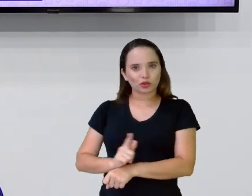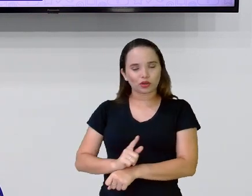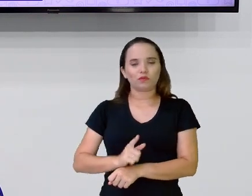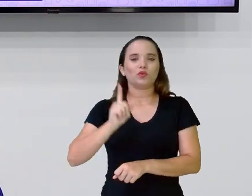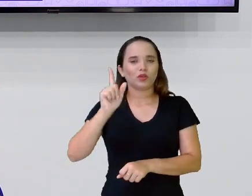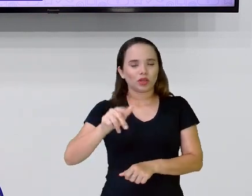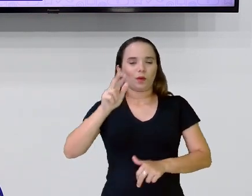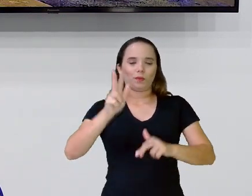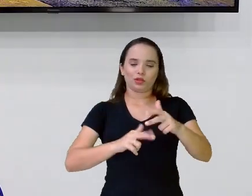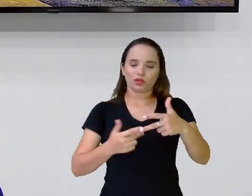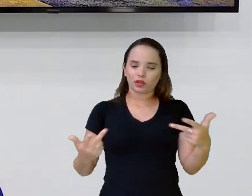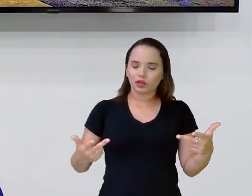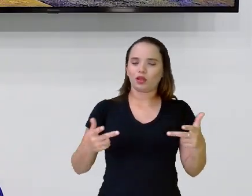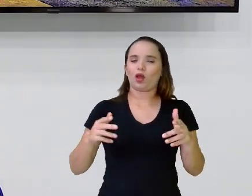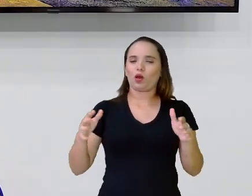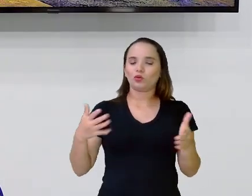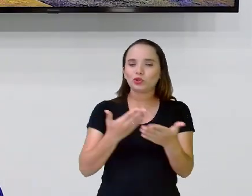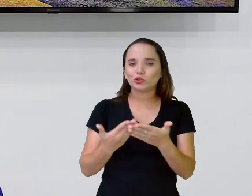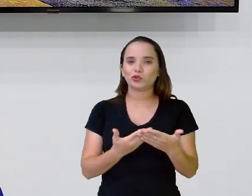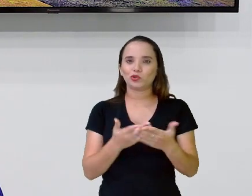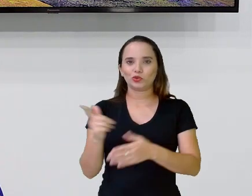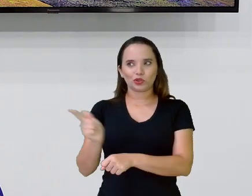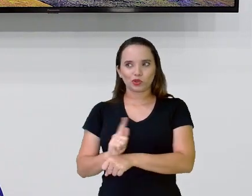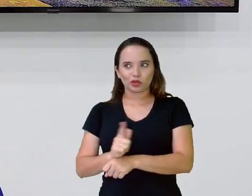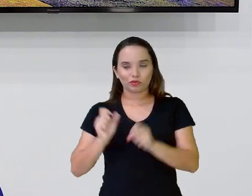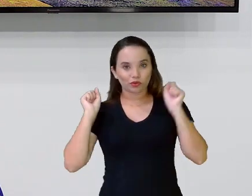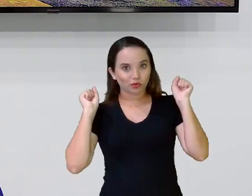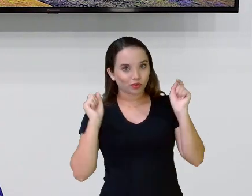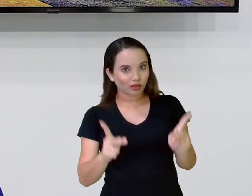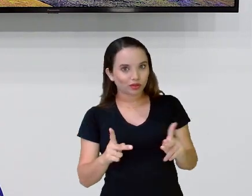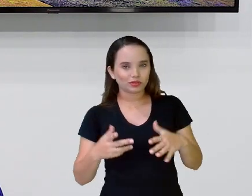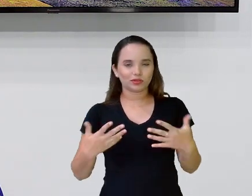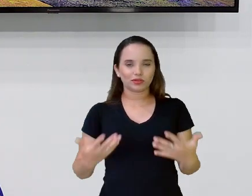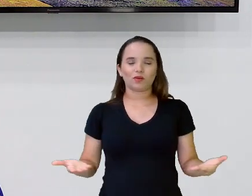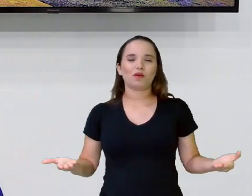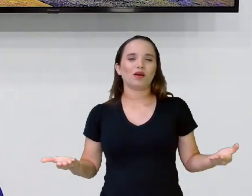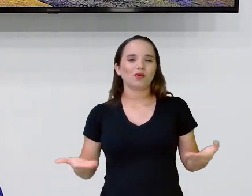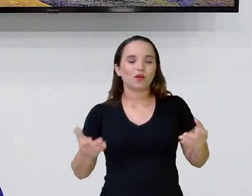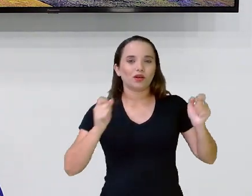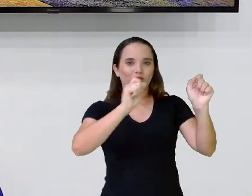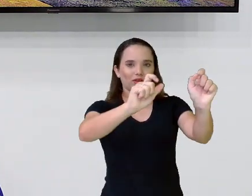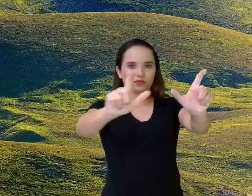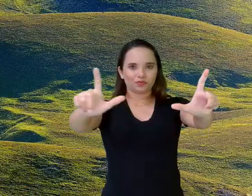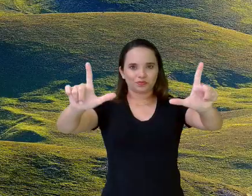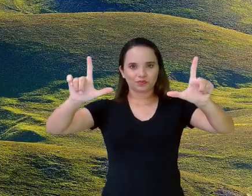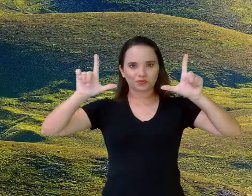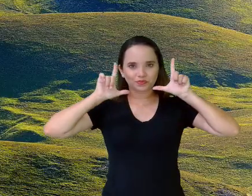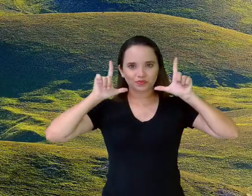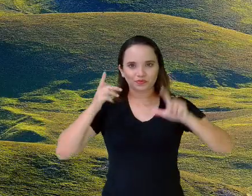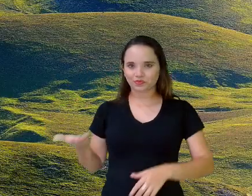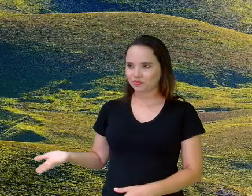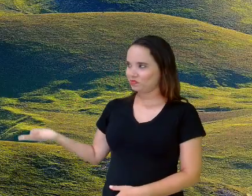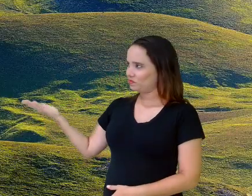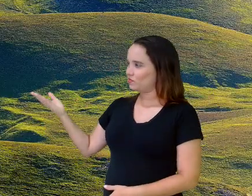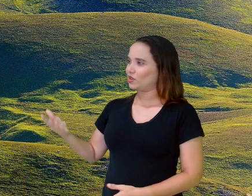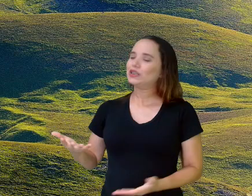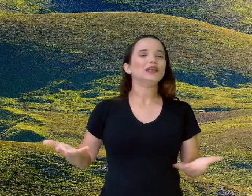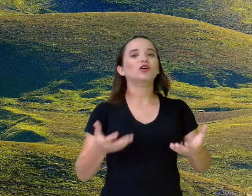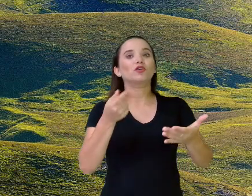objeto de estudo da geografia. Beleza? Então, ó, vai chegar na sua tela esse slide aí e vai acontecer